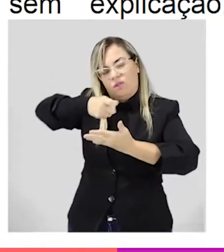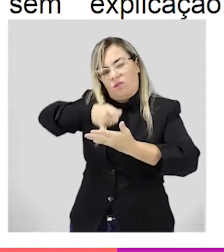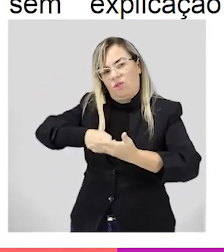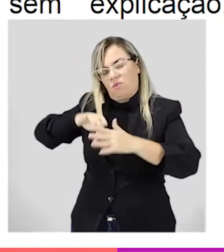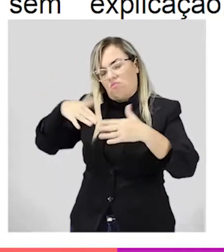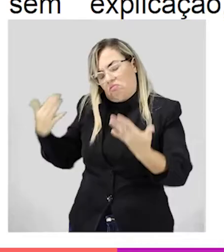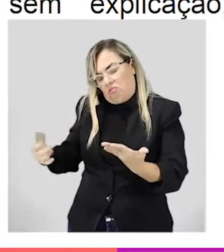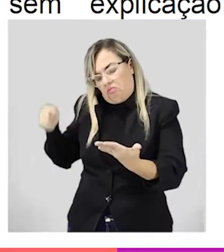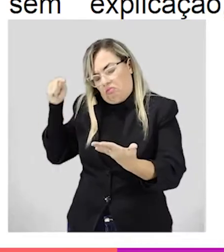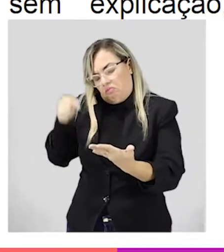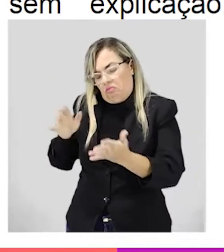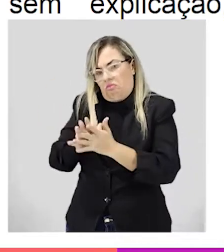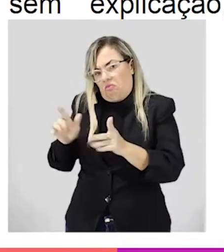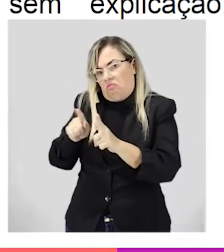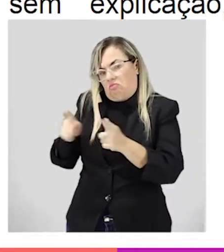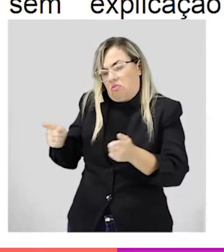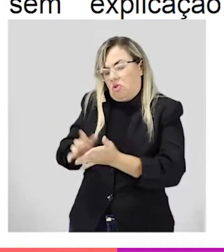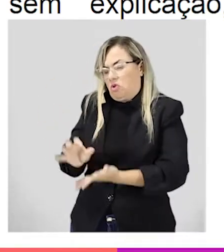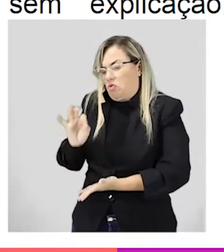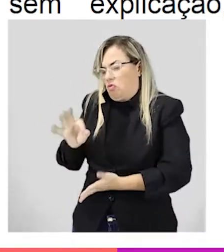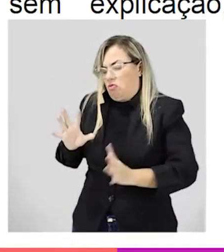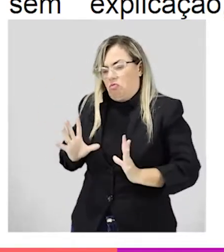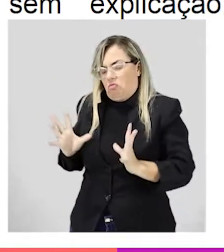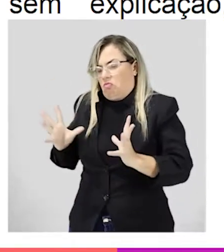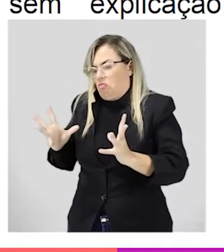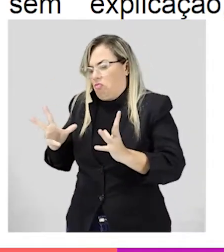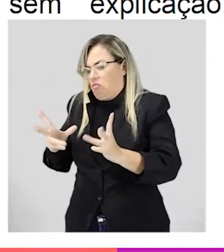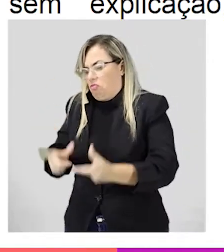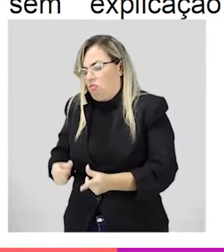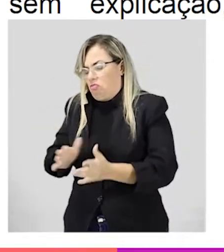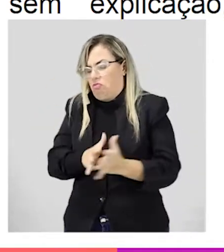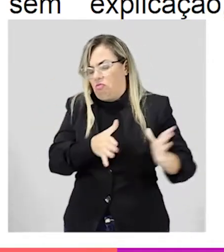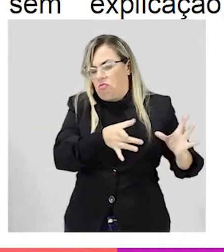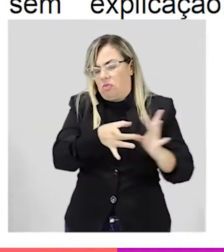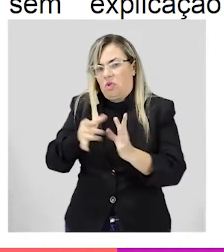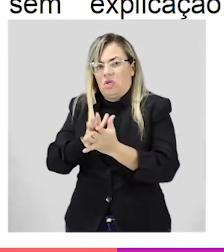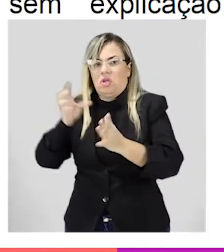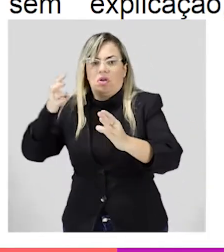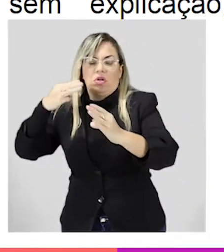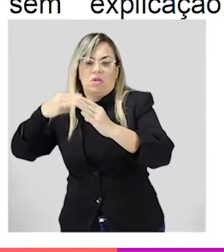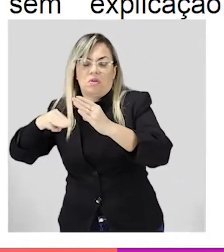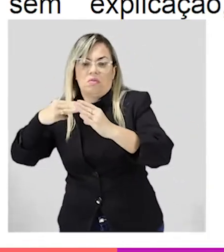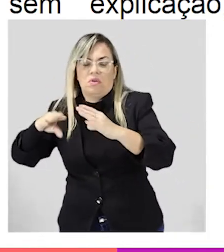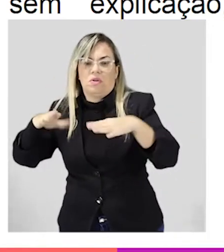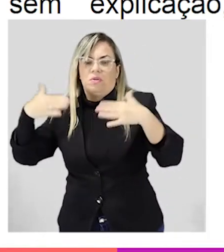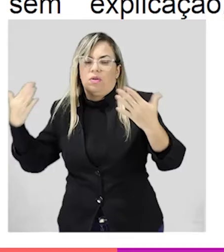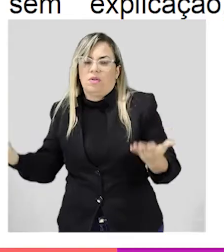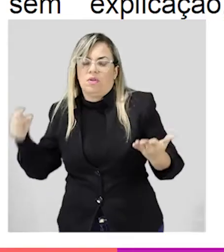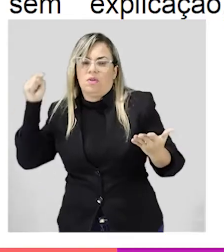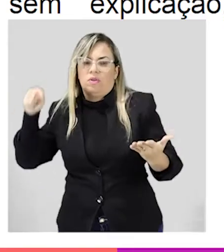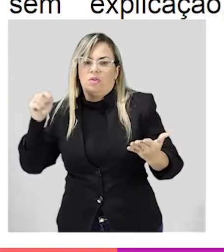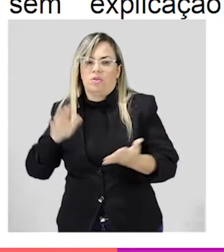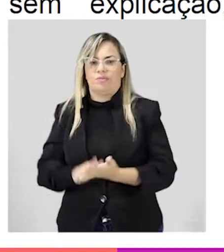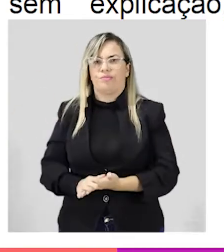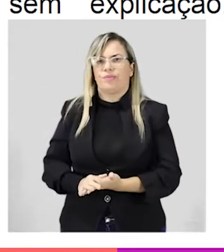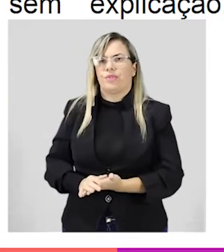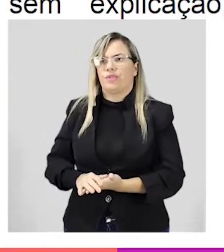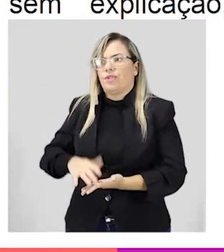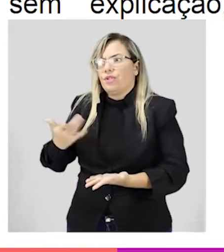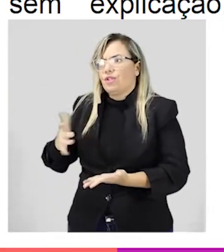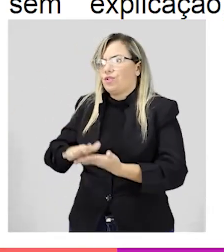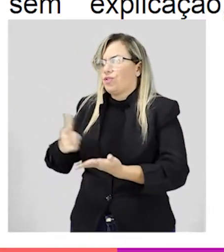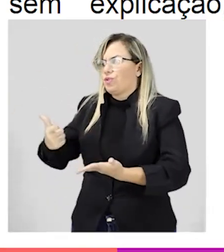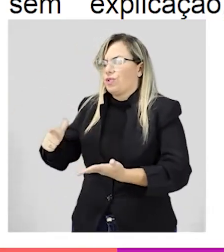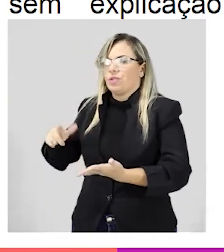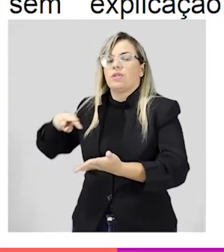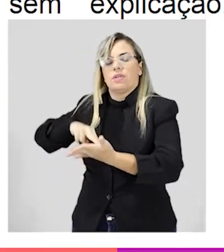texto estar gramaticalmente correto e coeso se a mensagem transmitida por ele não for uma mensagem lógica. Em